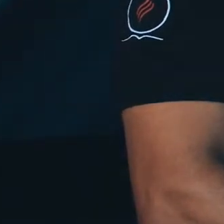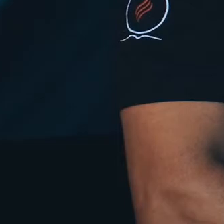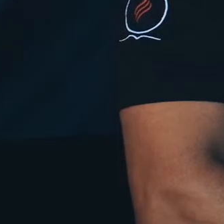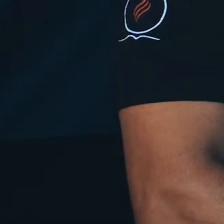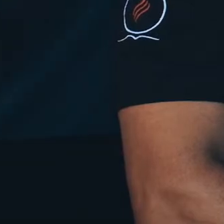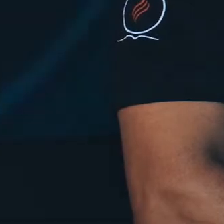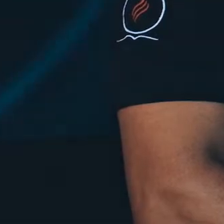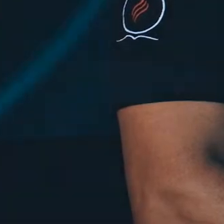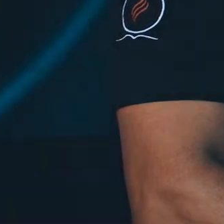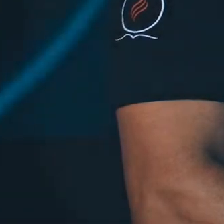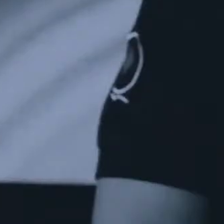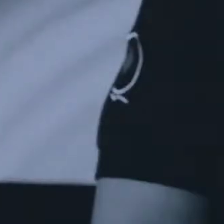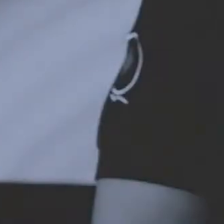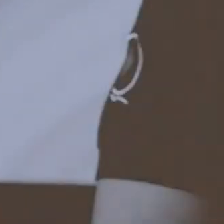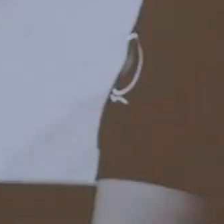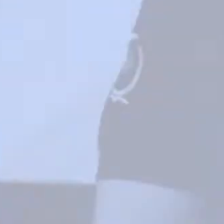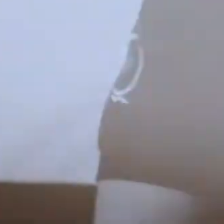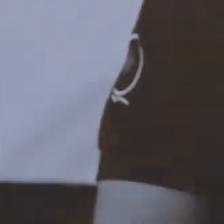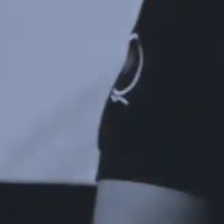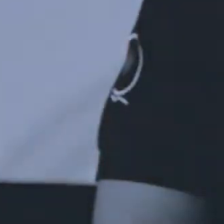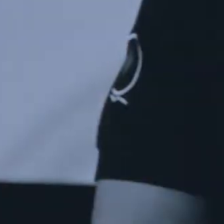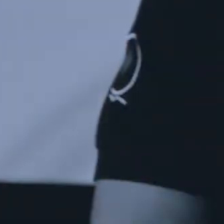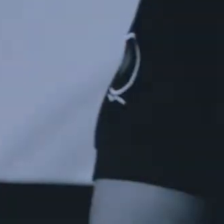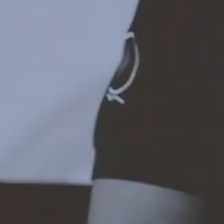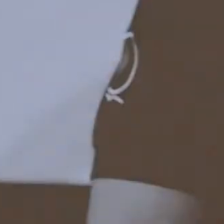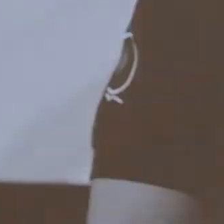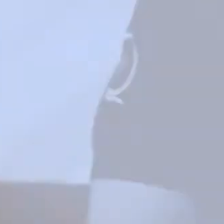Facebook e no Instagram,